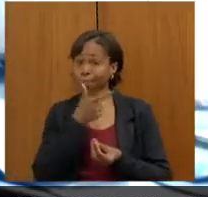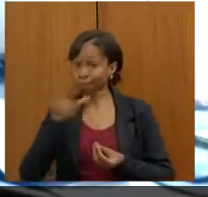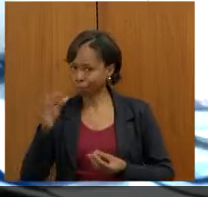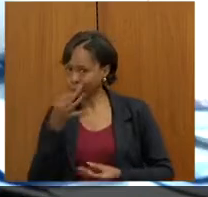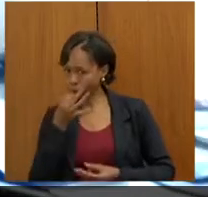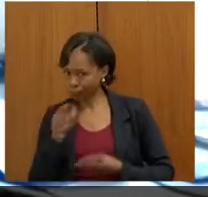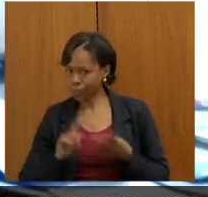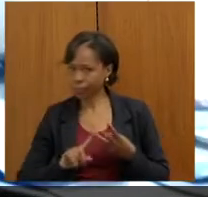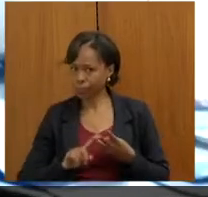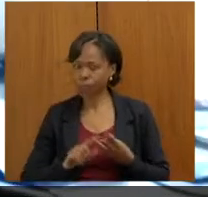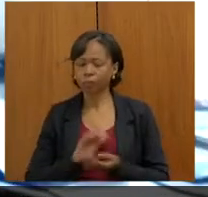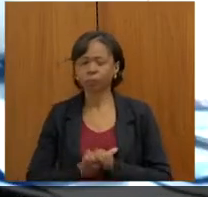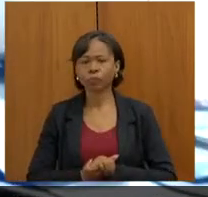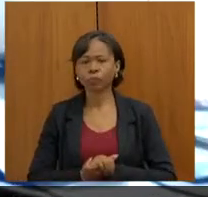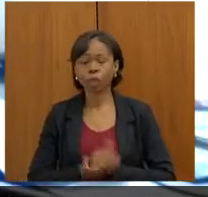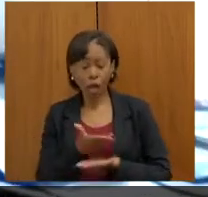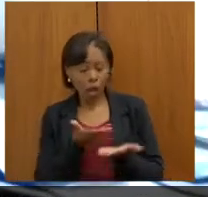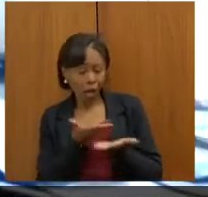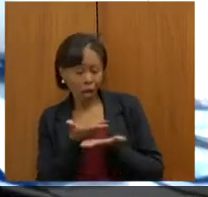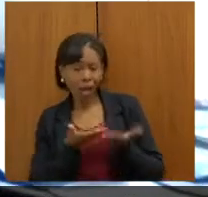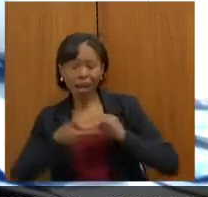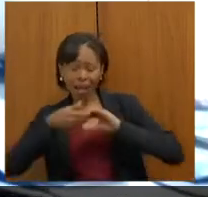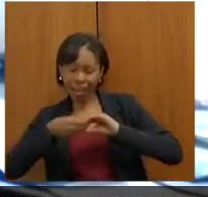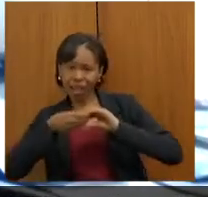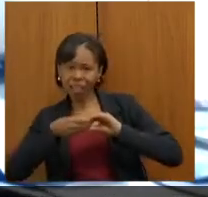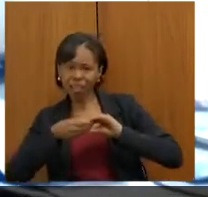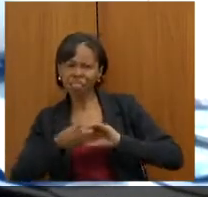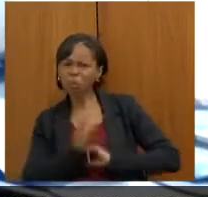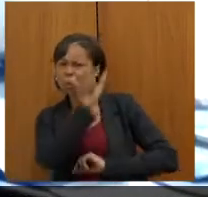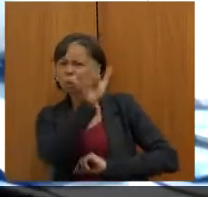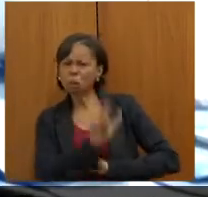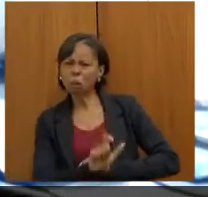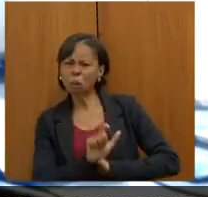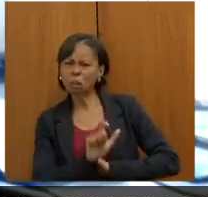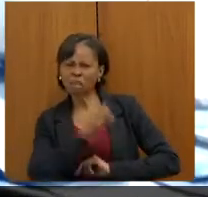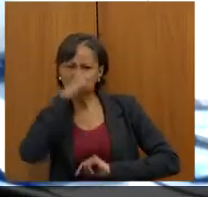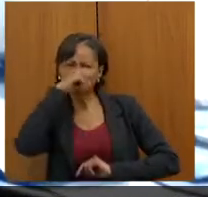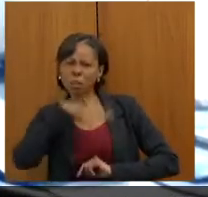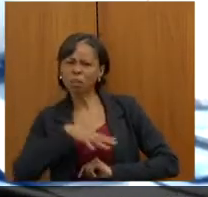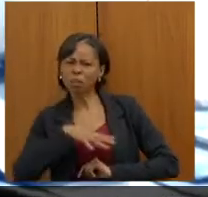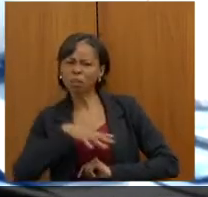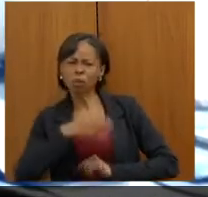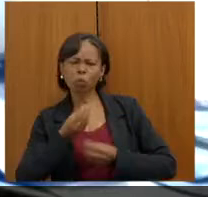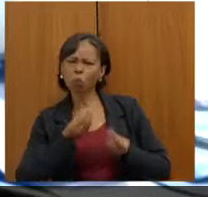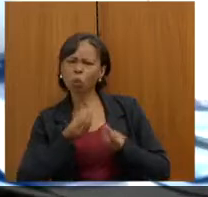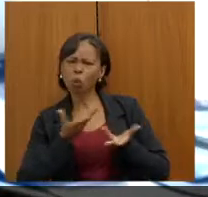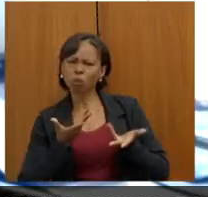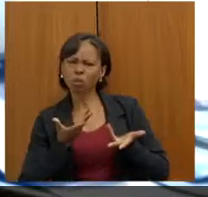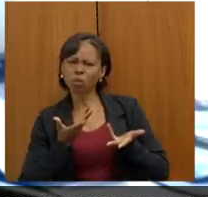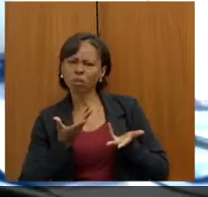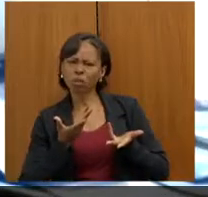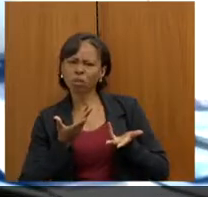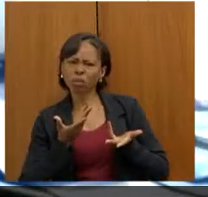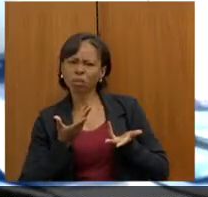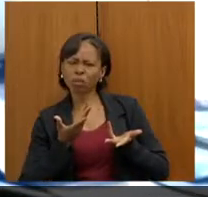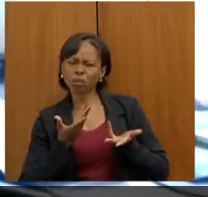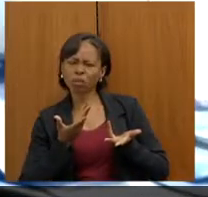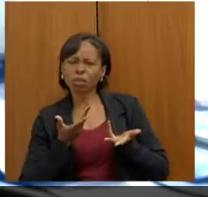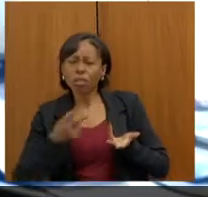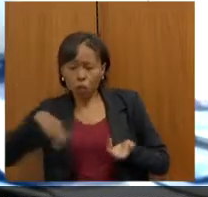Como existe mediação de conflito com quem não e para que culpa o simplesmente